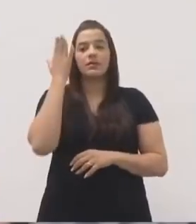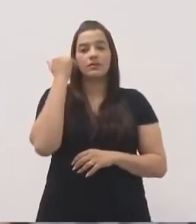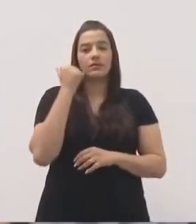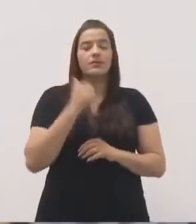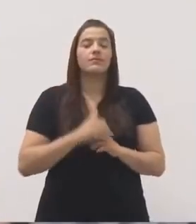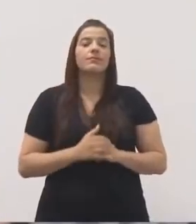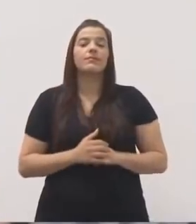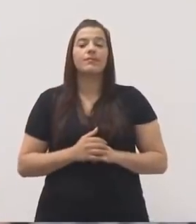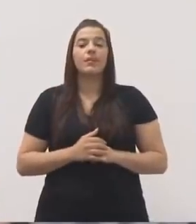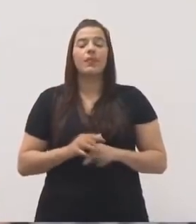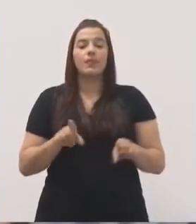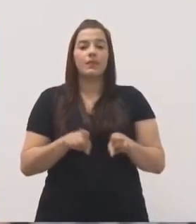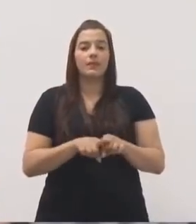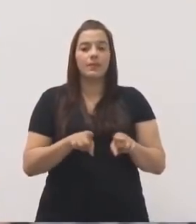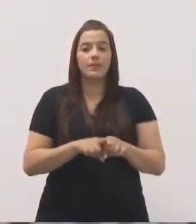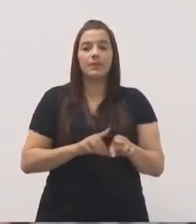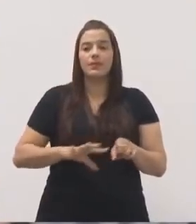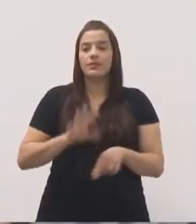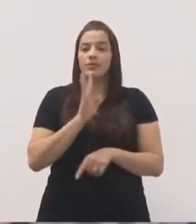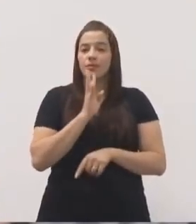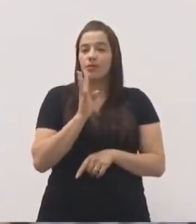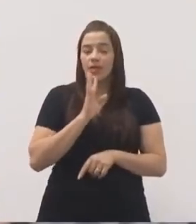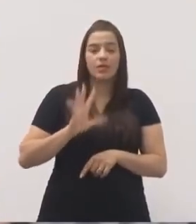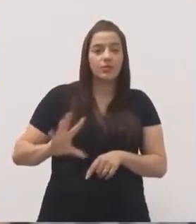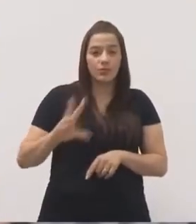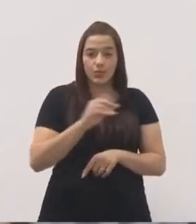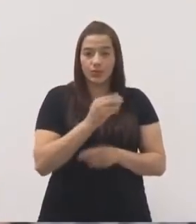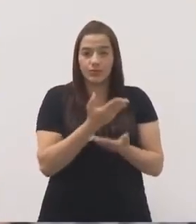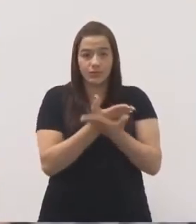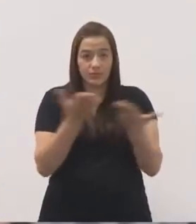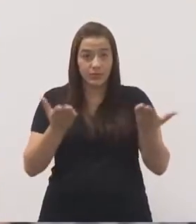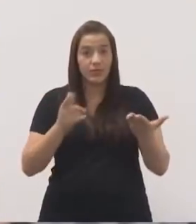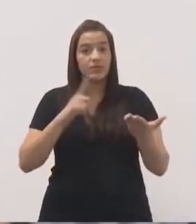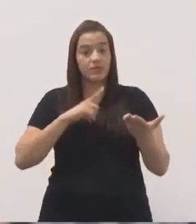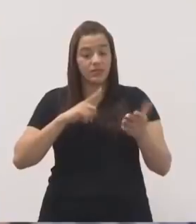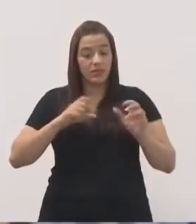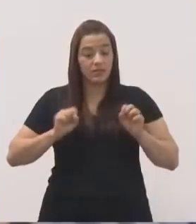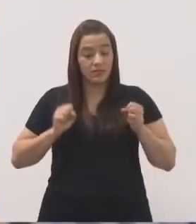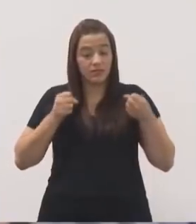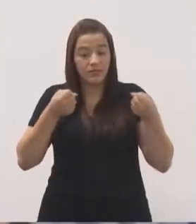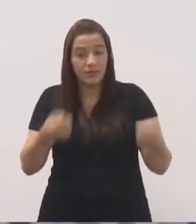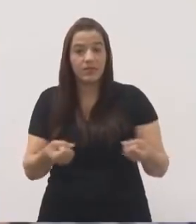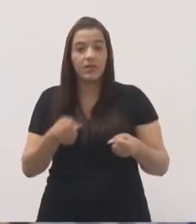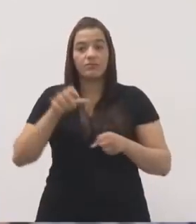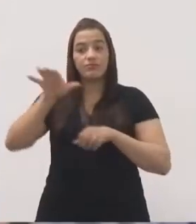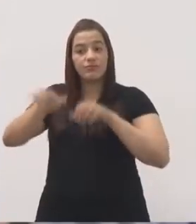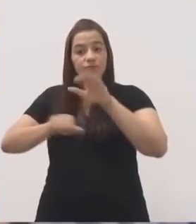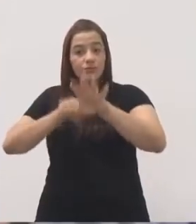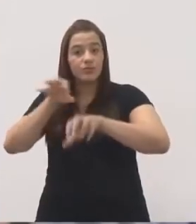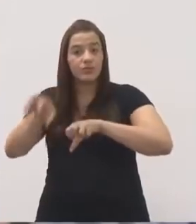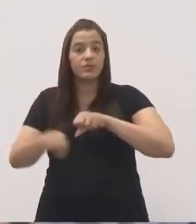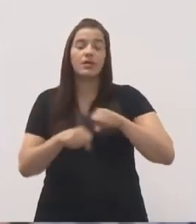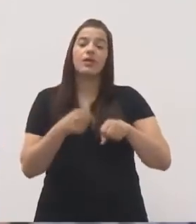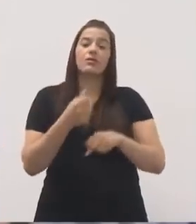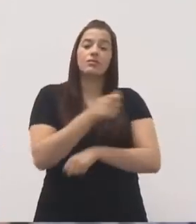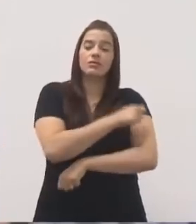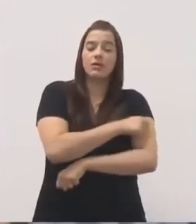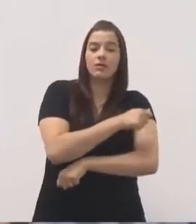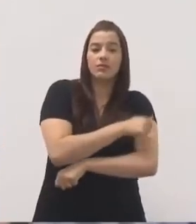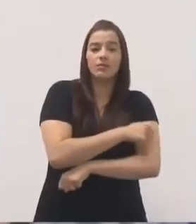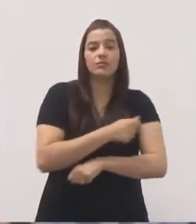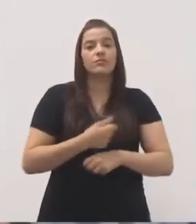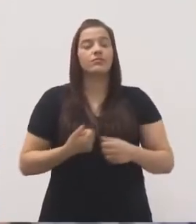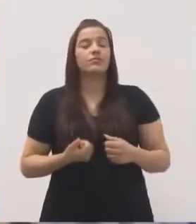dirigências também. A gente reconhece todo o esforço que vocês têm feito em relação a essa busca ativa. Não só vocês, mas como os